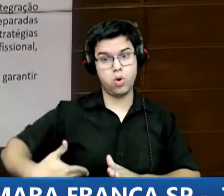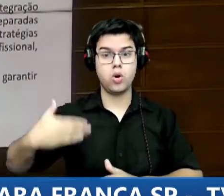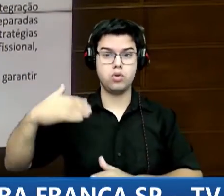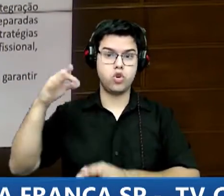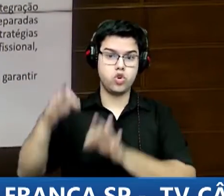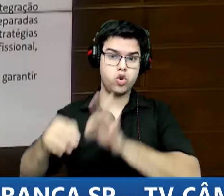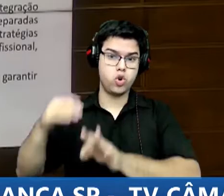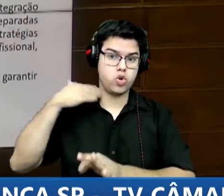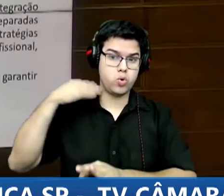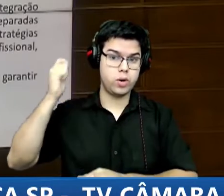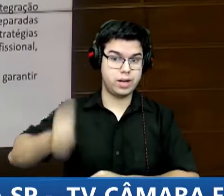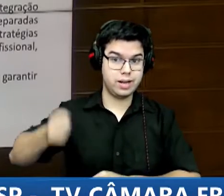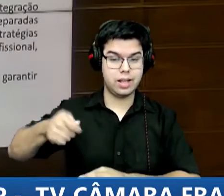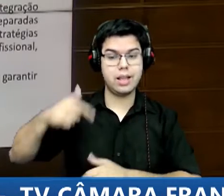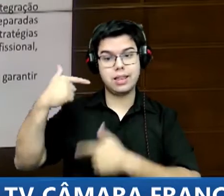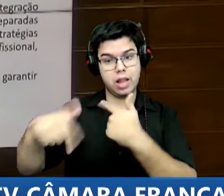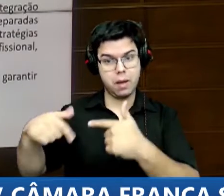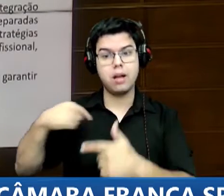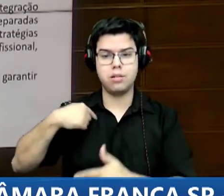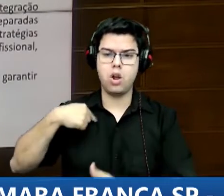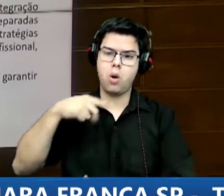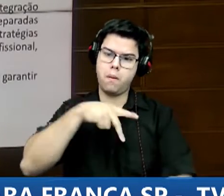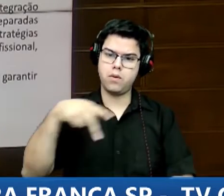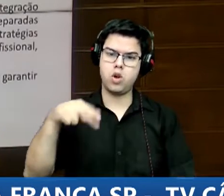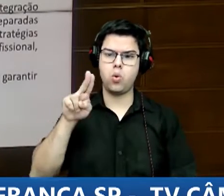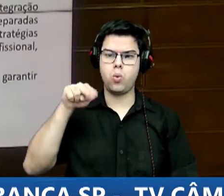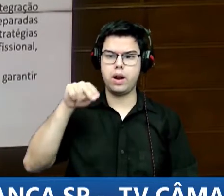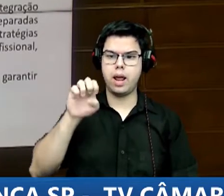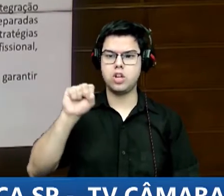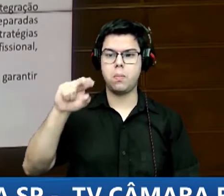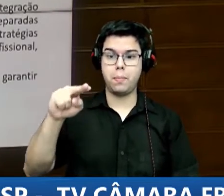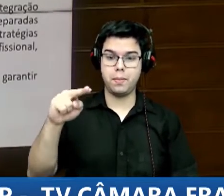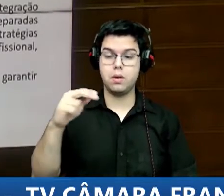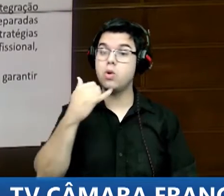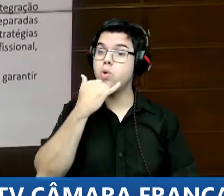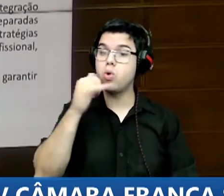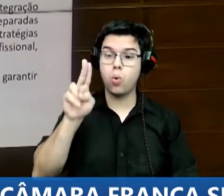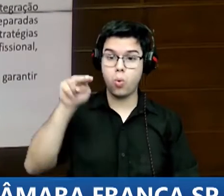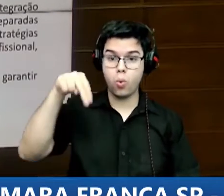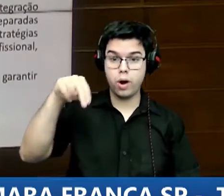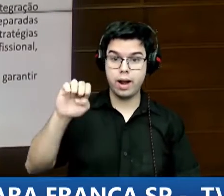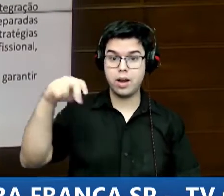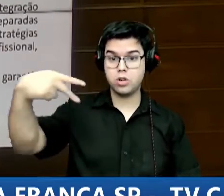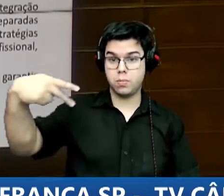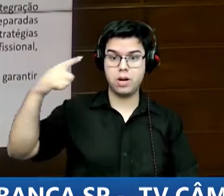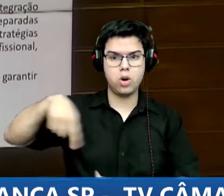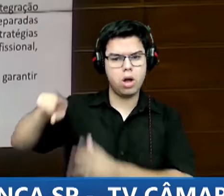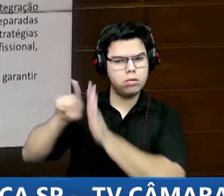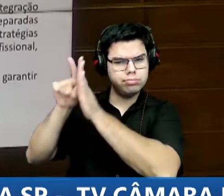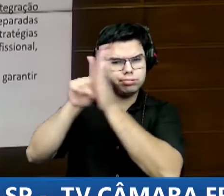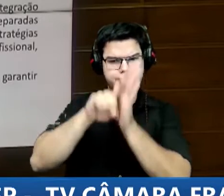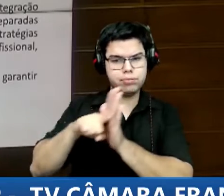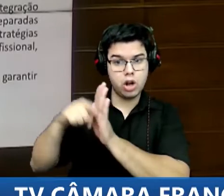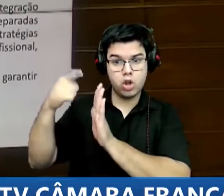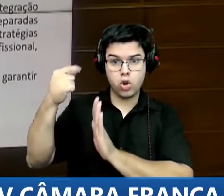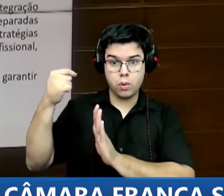sou professora da Unesp desde 2002, e nós fazemos levantamentos de iniciativas de políticas públicas que possam ser eficazes para combate